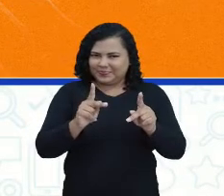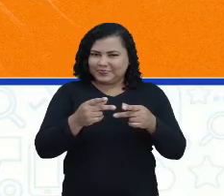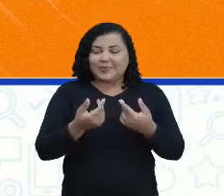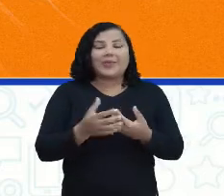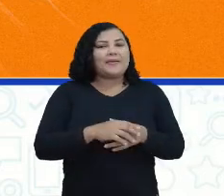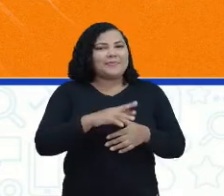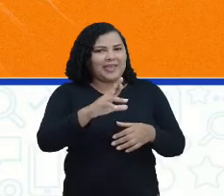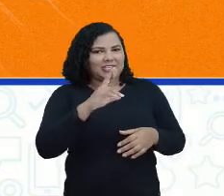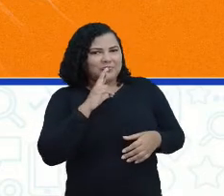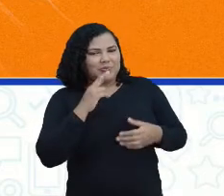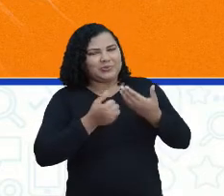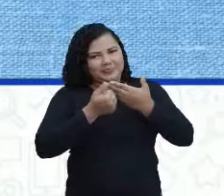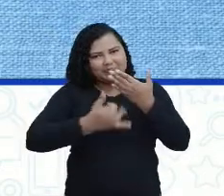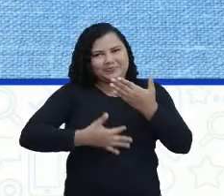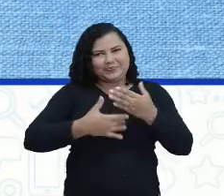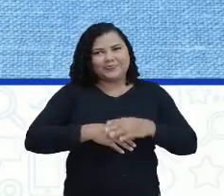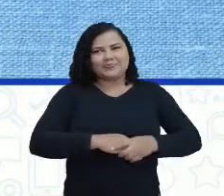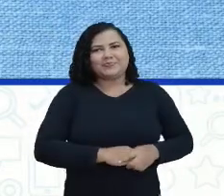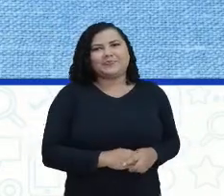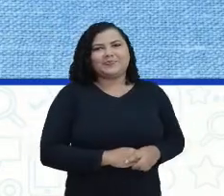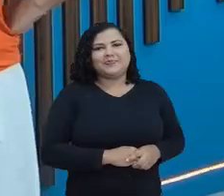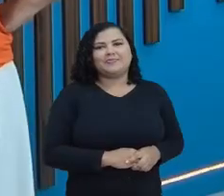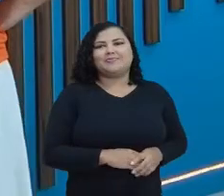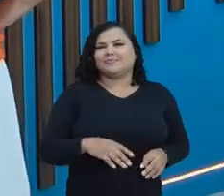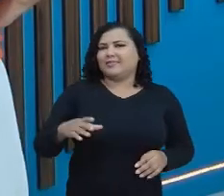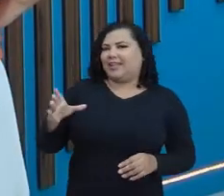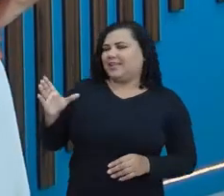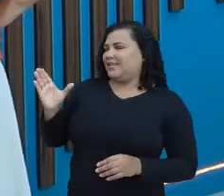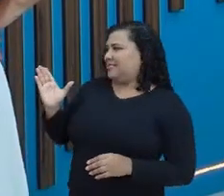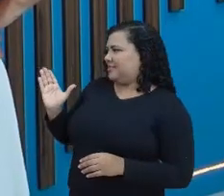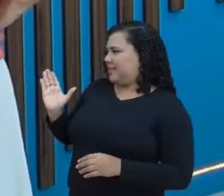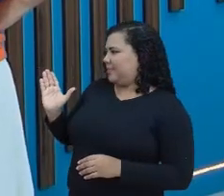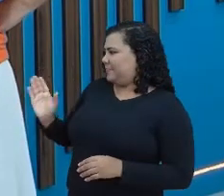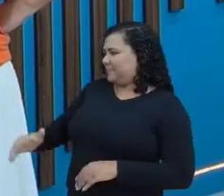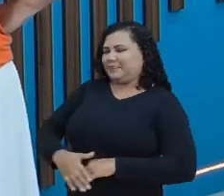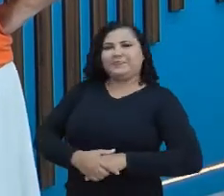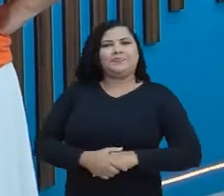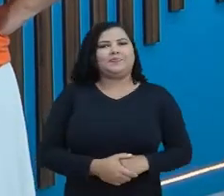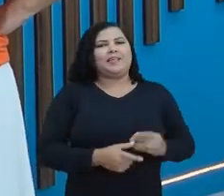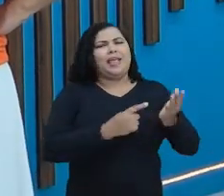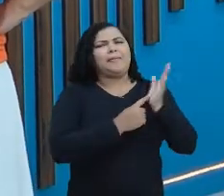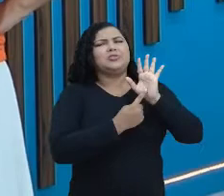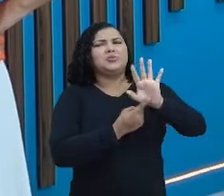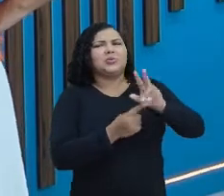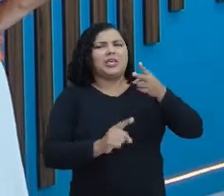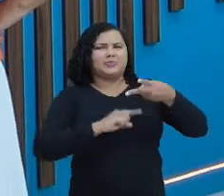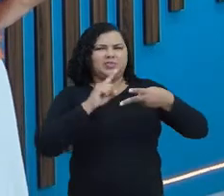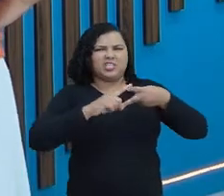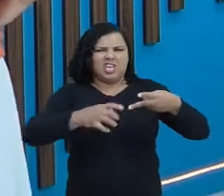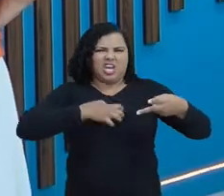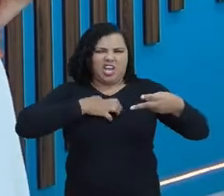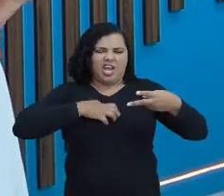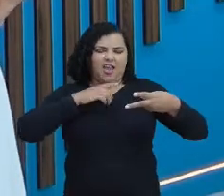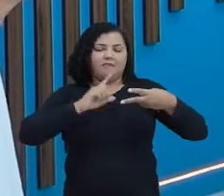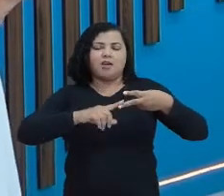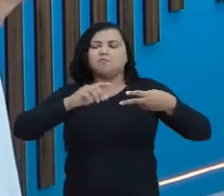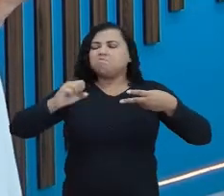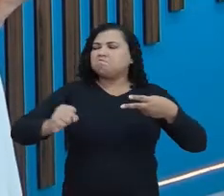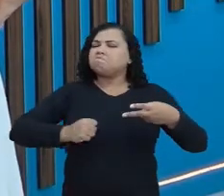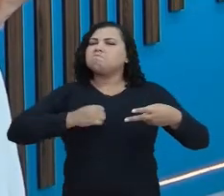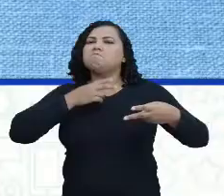contem tudo. Ó, esse emoji aqui representa o quê? Raiva, triunfo ou cansaço?